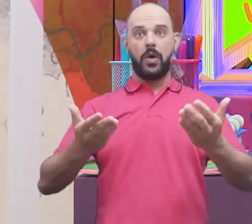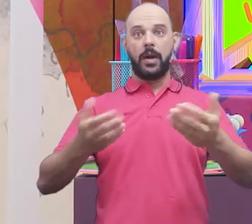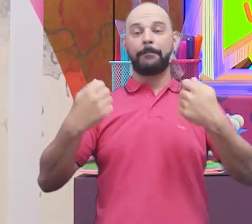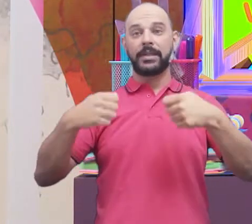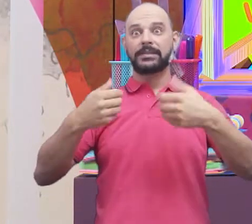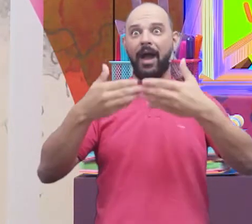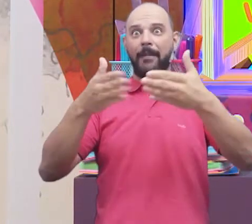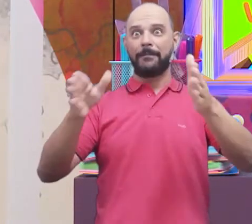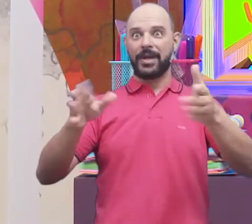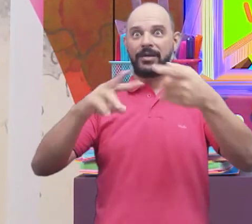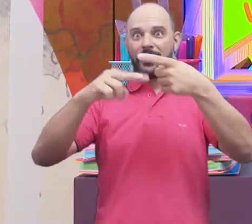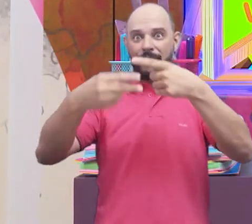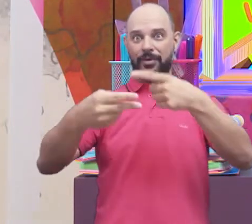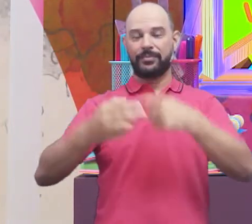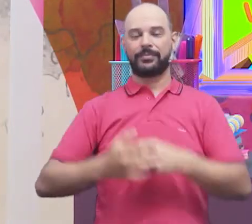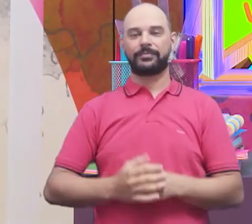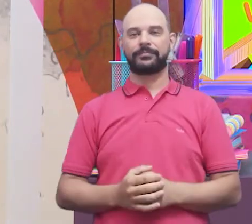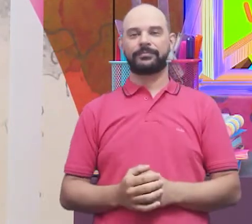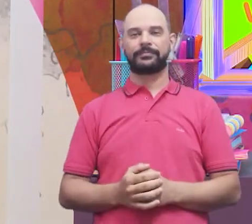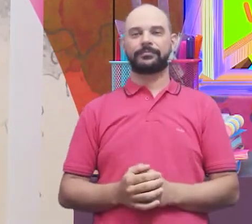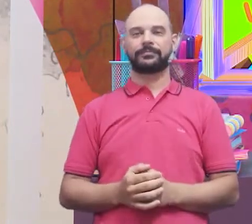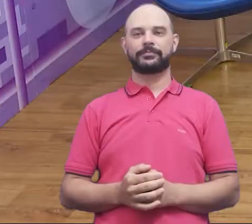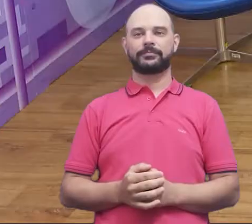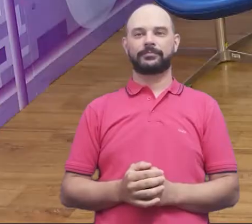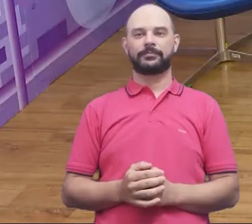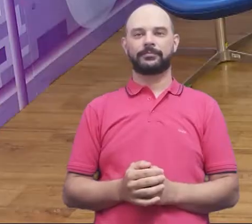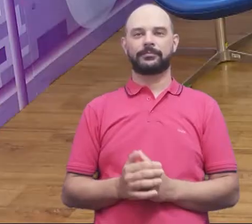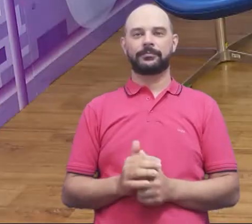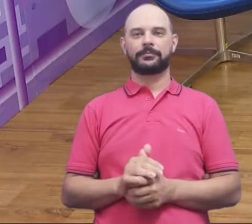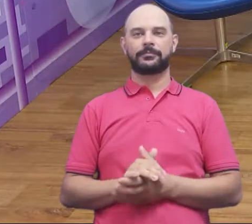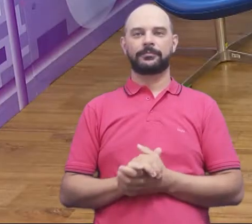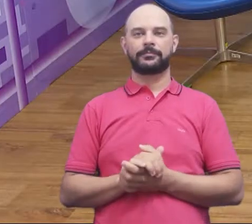Agora é hora de abrir o laboratório.